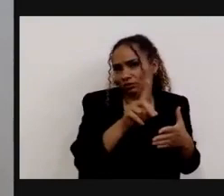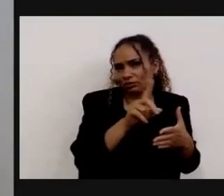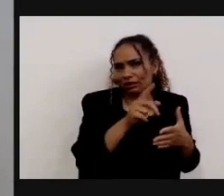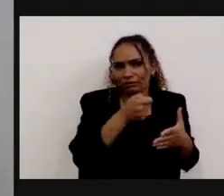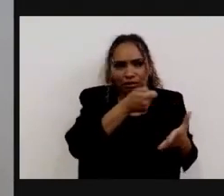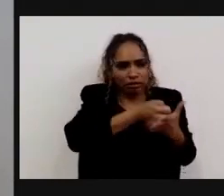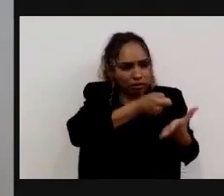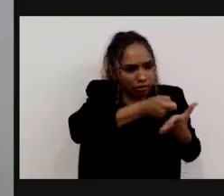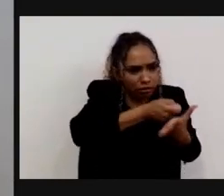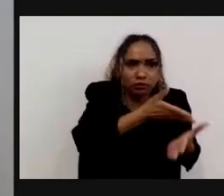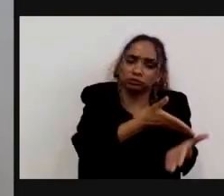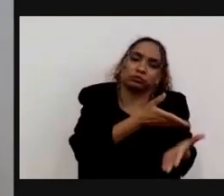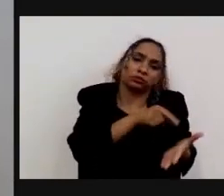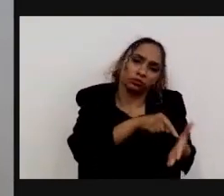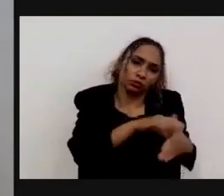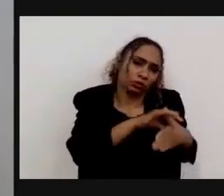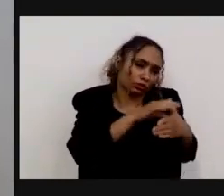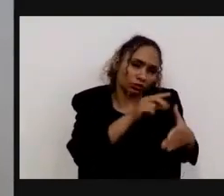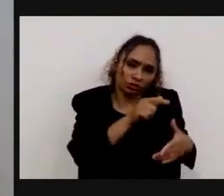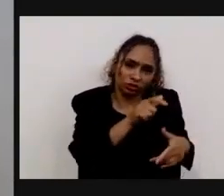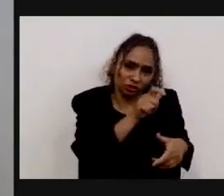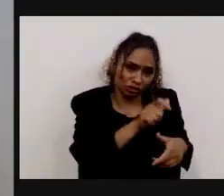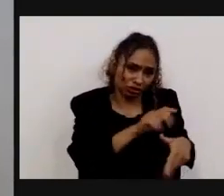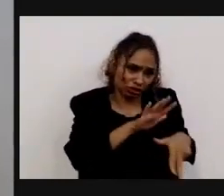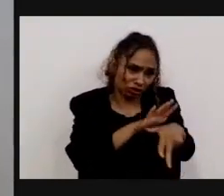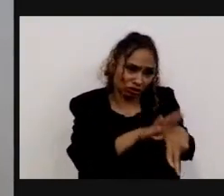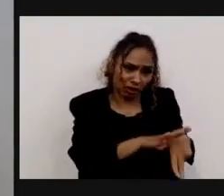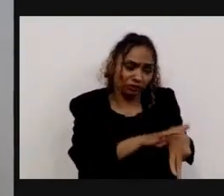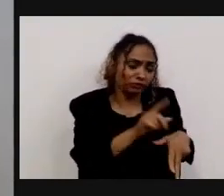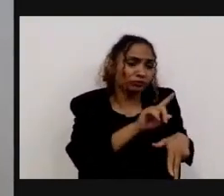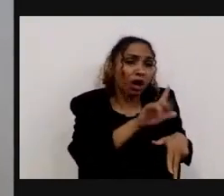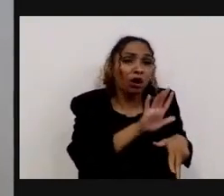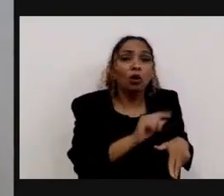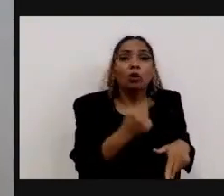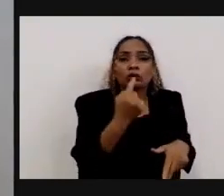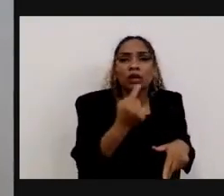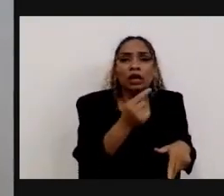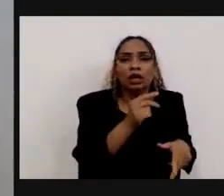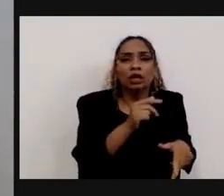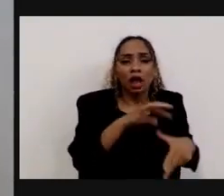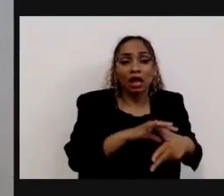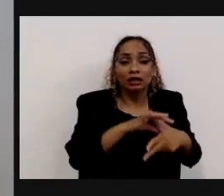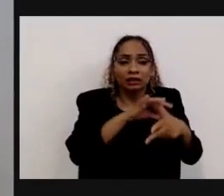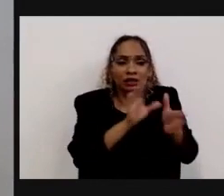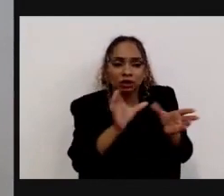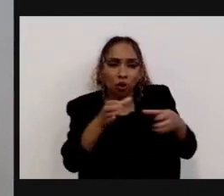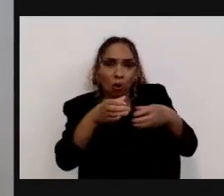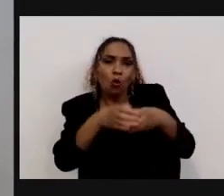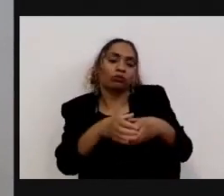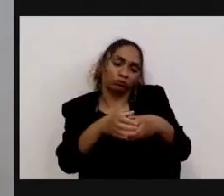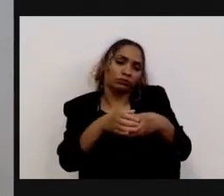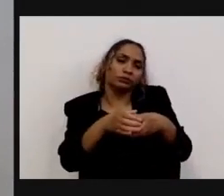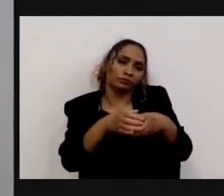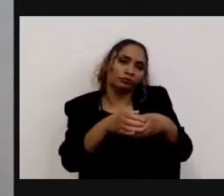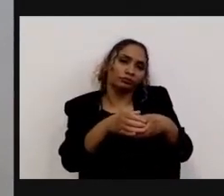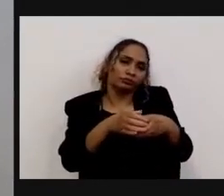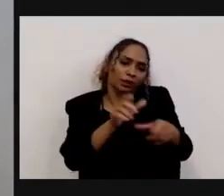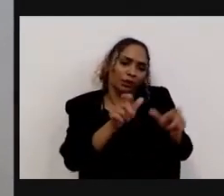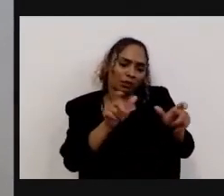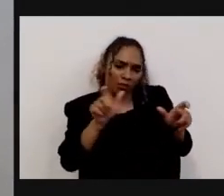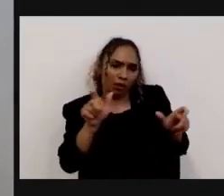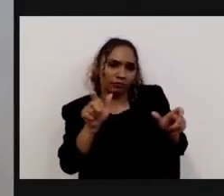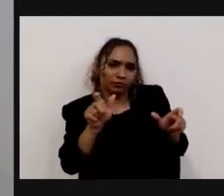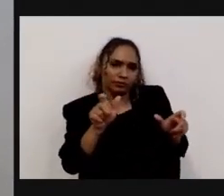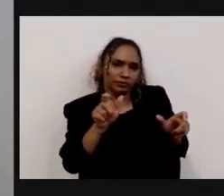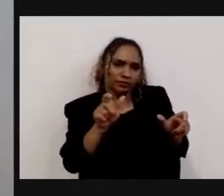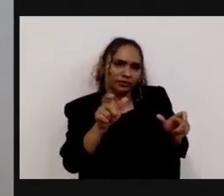bota raiva eu acho que a liderança ela é um processo coletivo tem uma pesquisadora da Universidade de Nova yorkina que ela fala da liderança